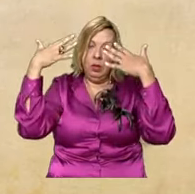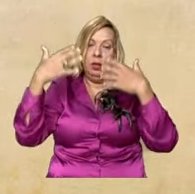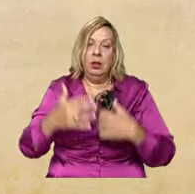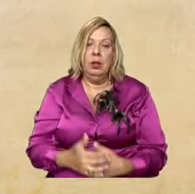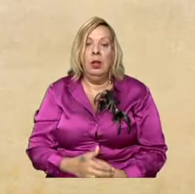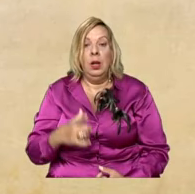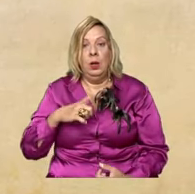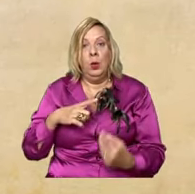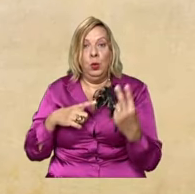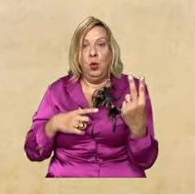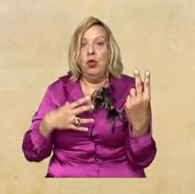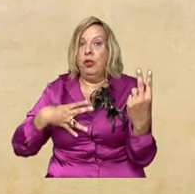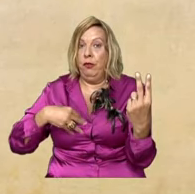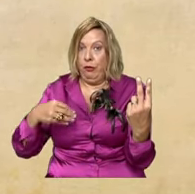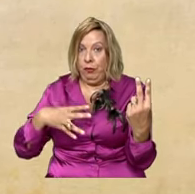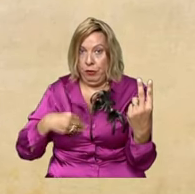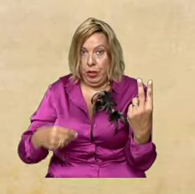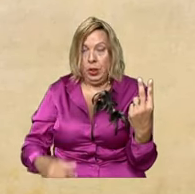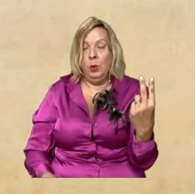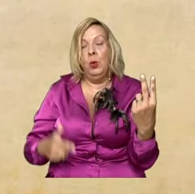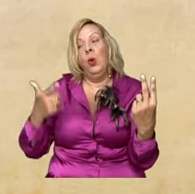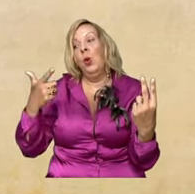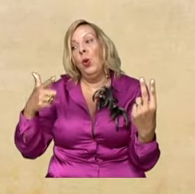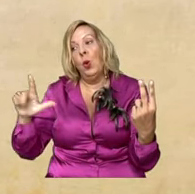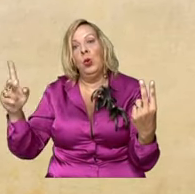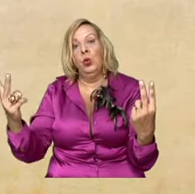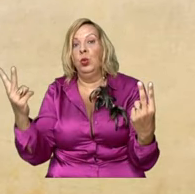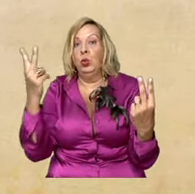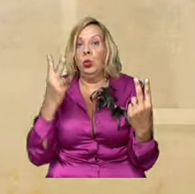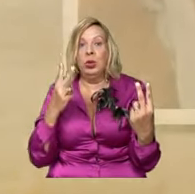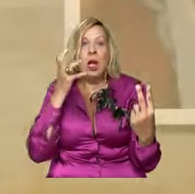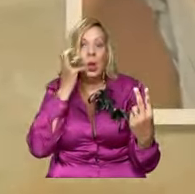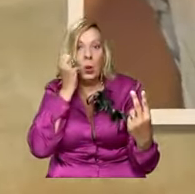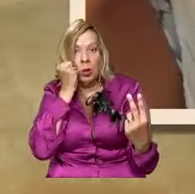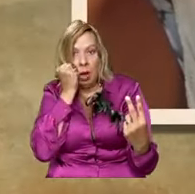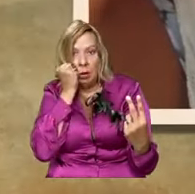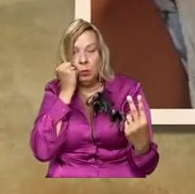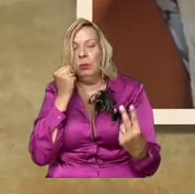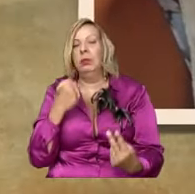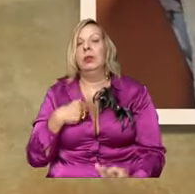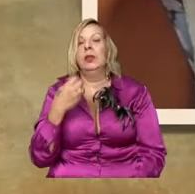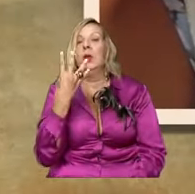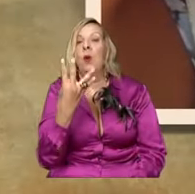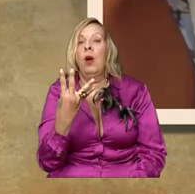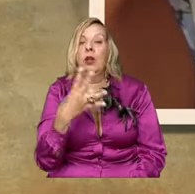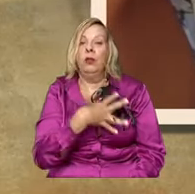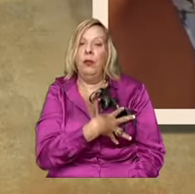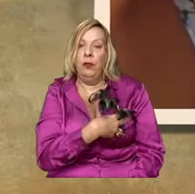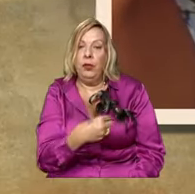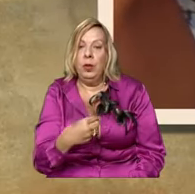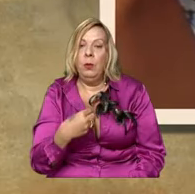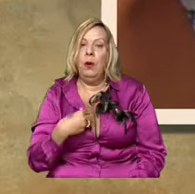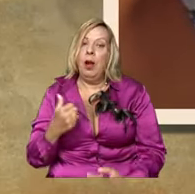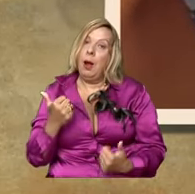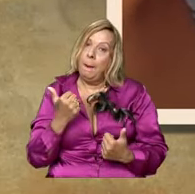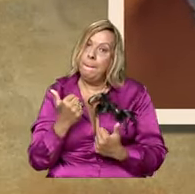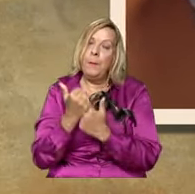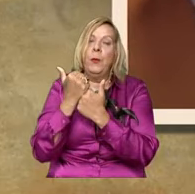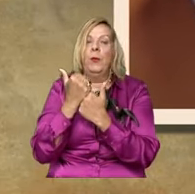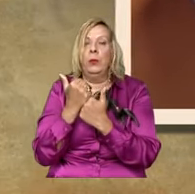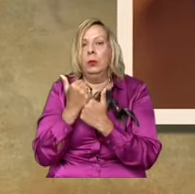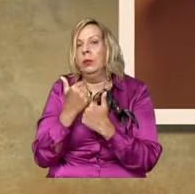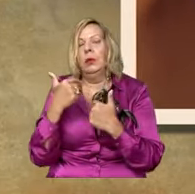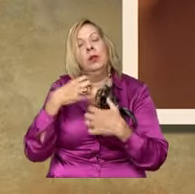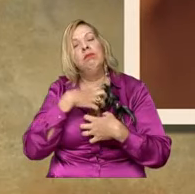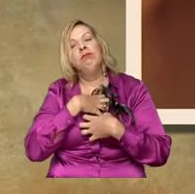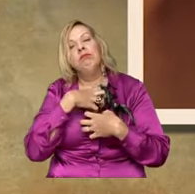dois filhos, mais dois do coração, então eu tenho quatro filhos. Eles são meu sustento, porque eu me